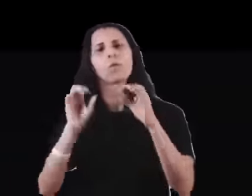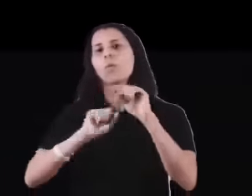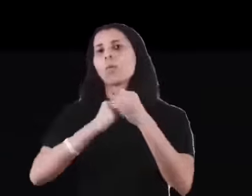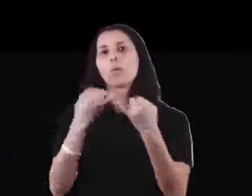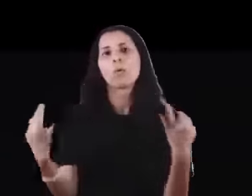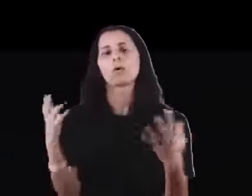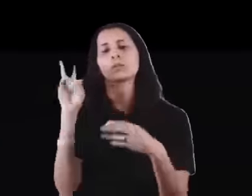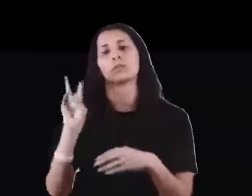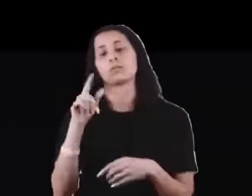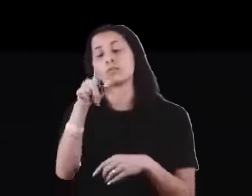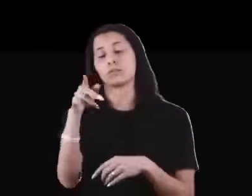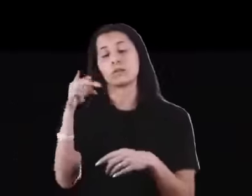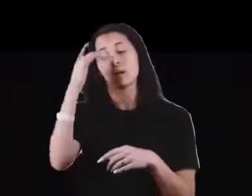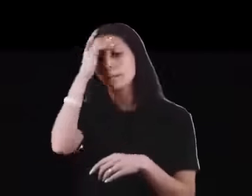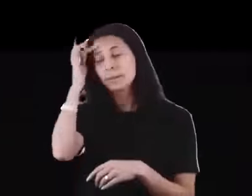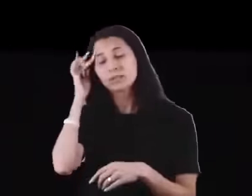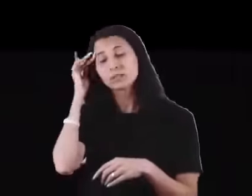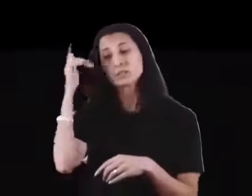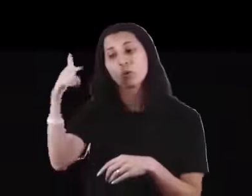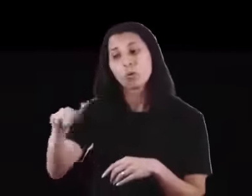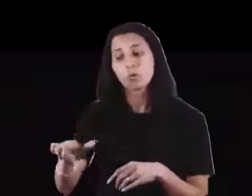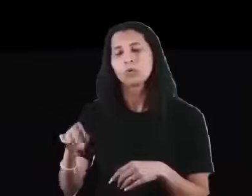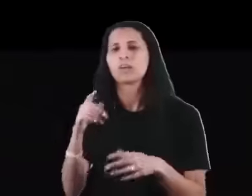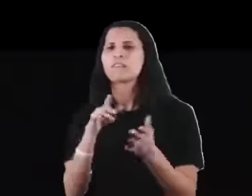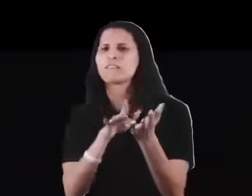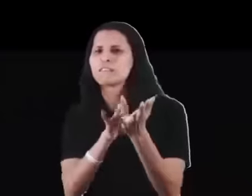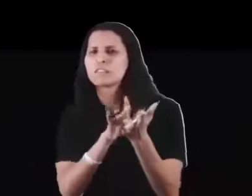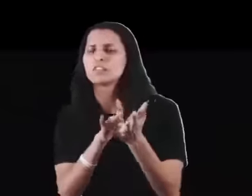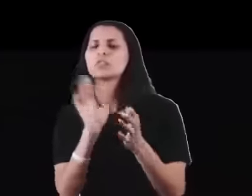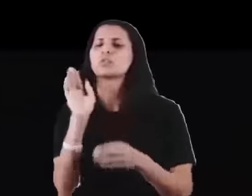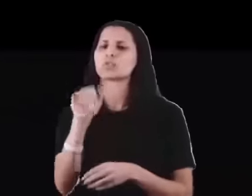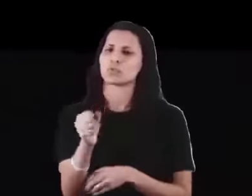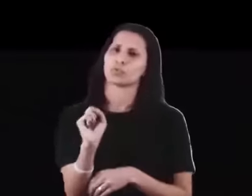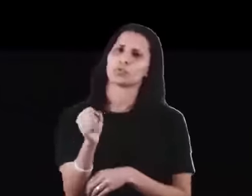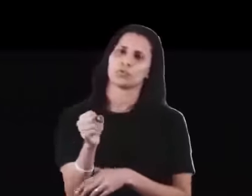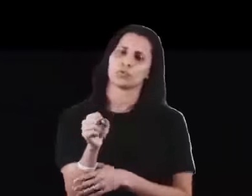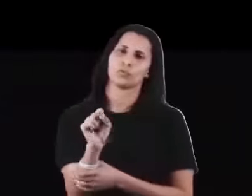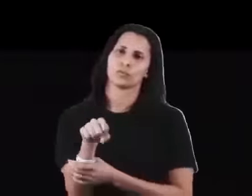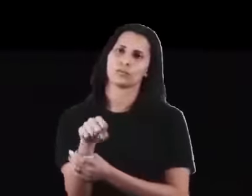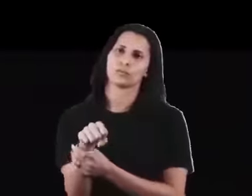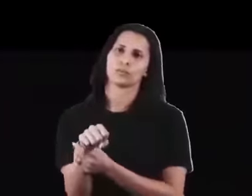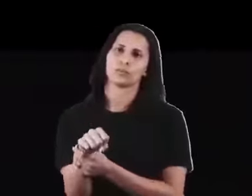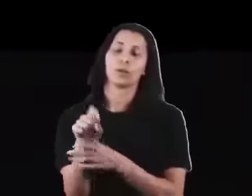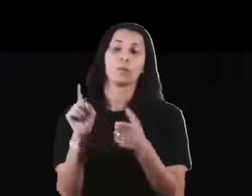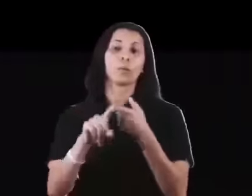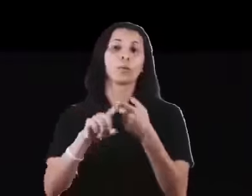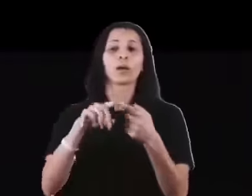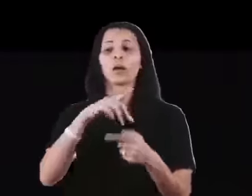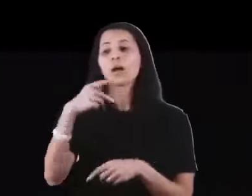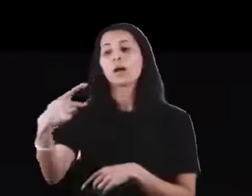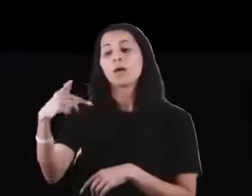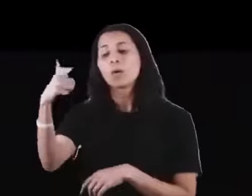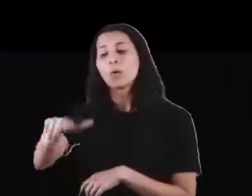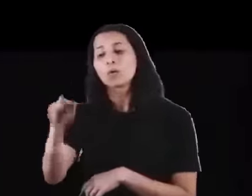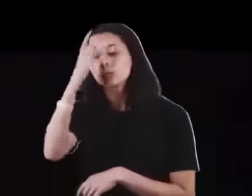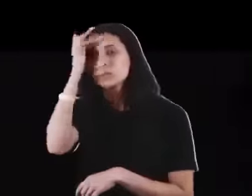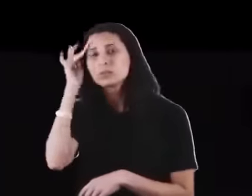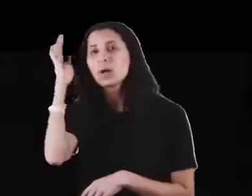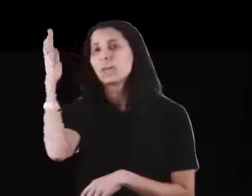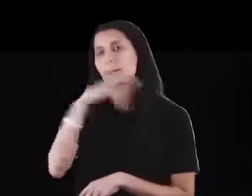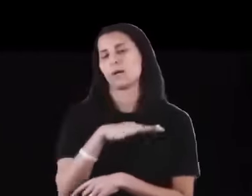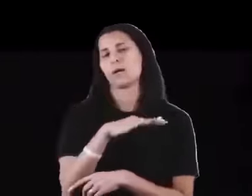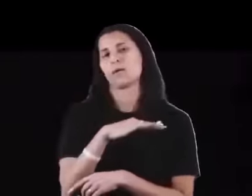só porque ela era maligna a perspectiva errada aqui não era sua era dela a